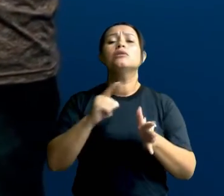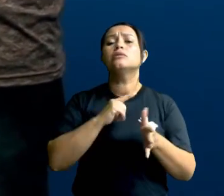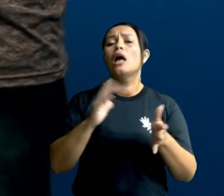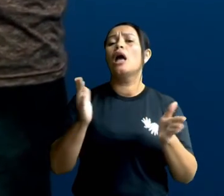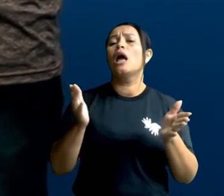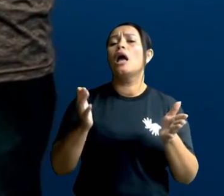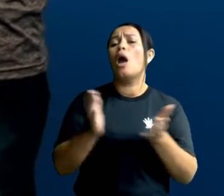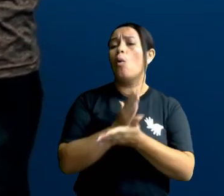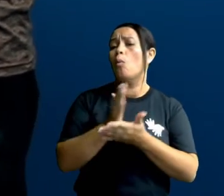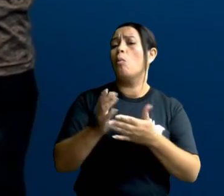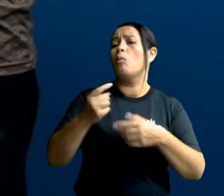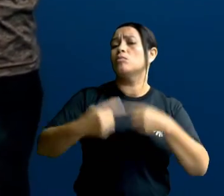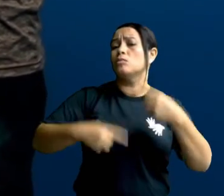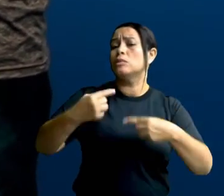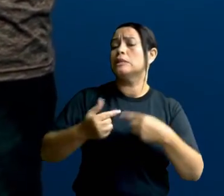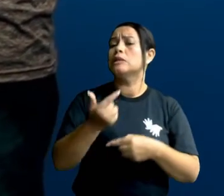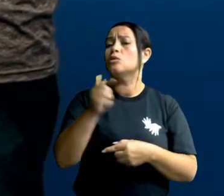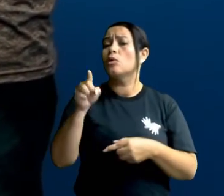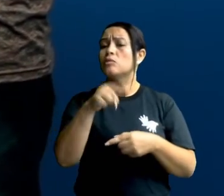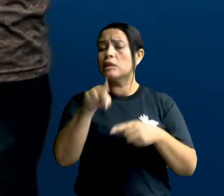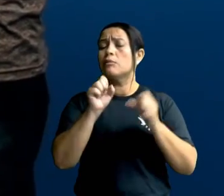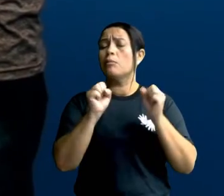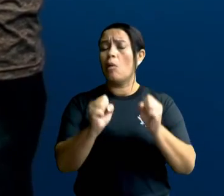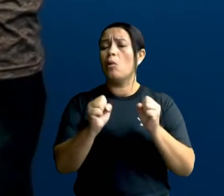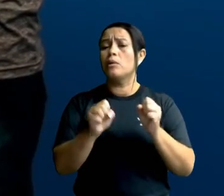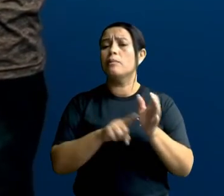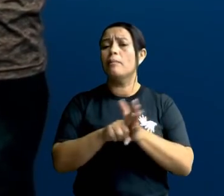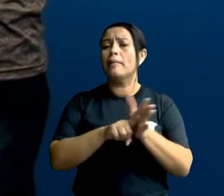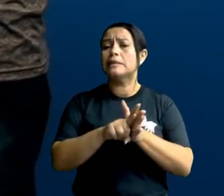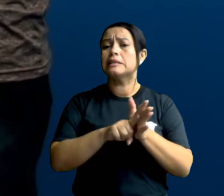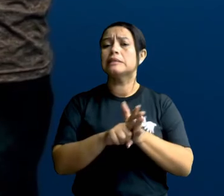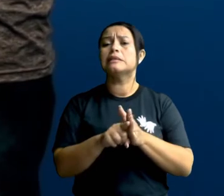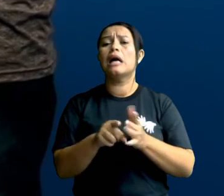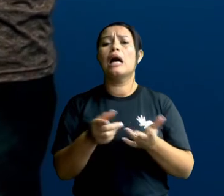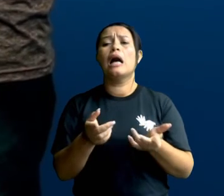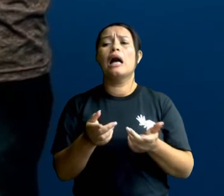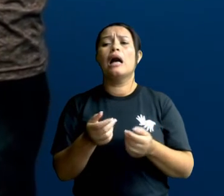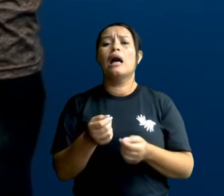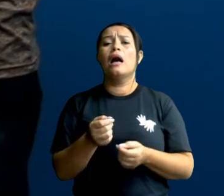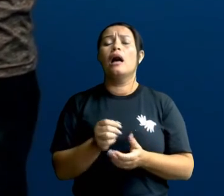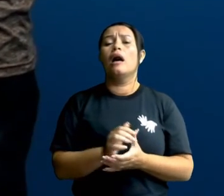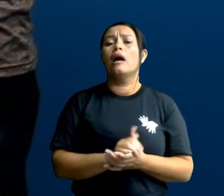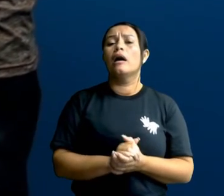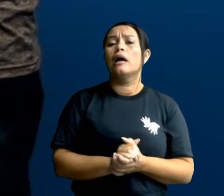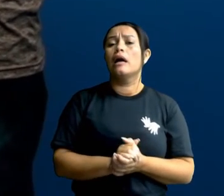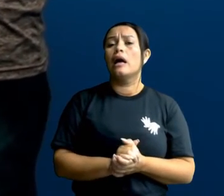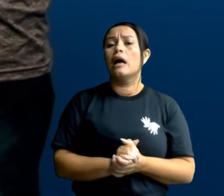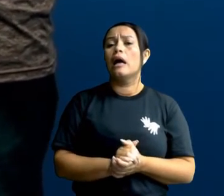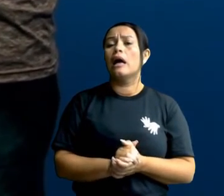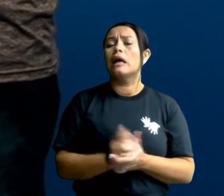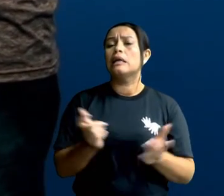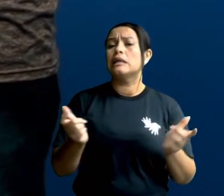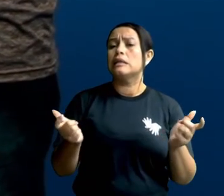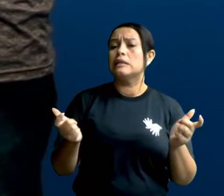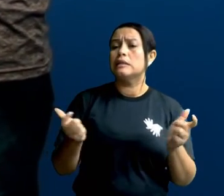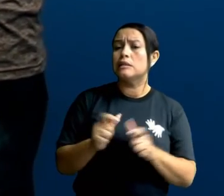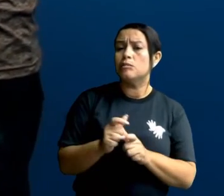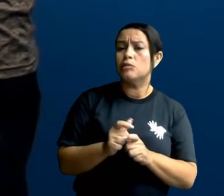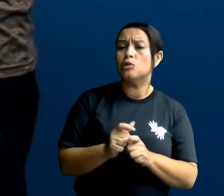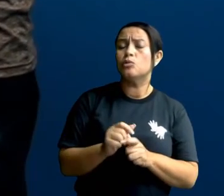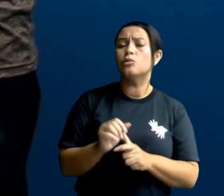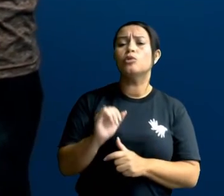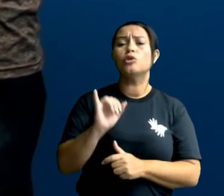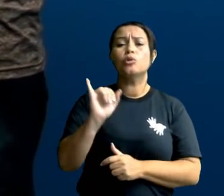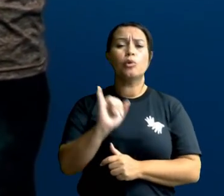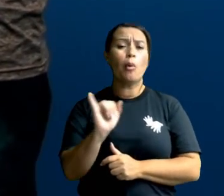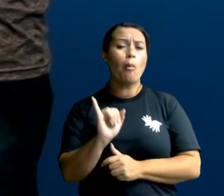Então, existem políticas outras, né, que você pode também pesquisar, como leis, como a Lei Candir, né, que reduz o